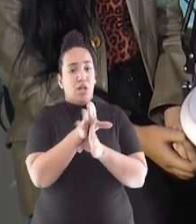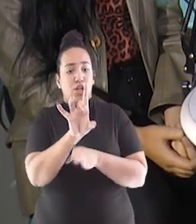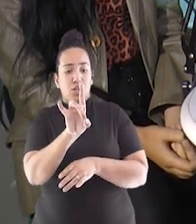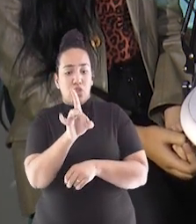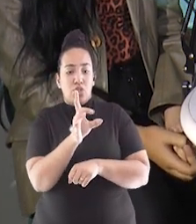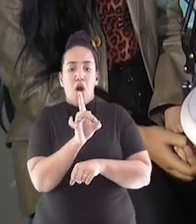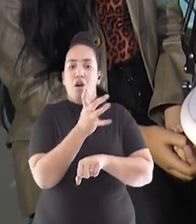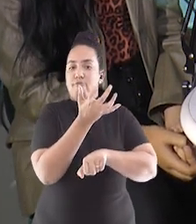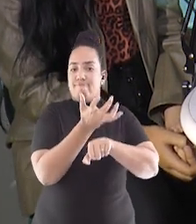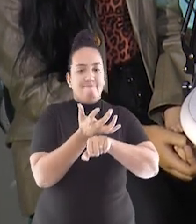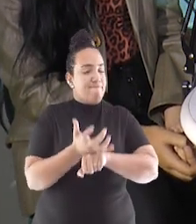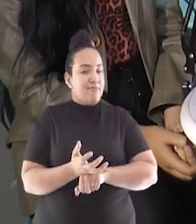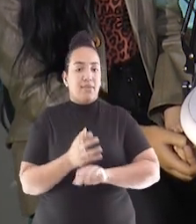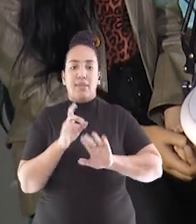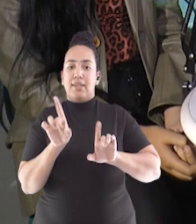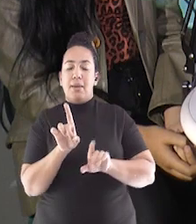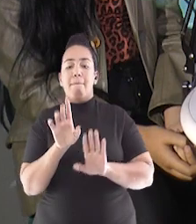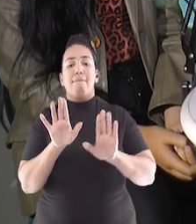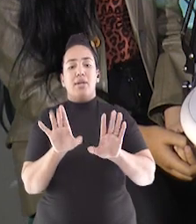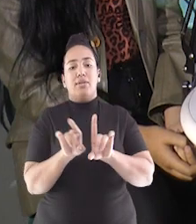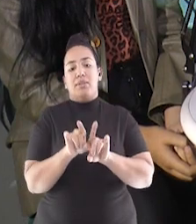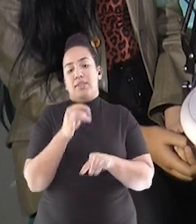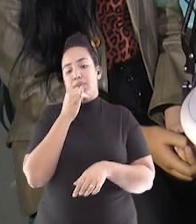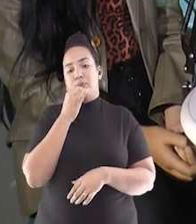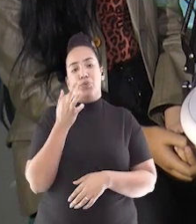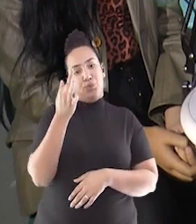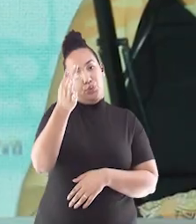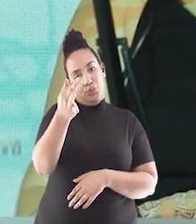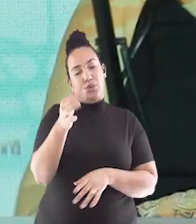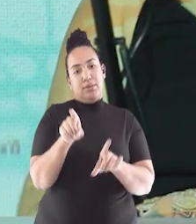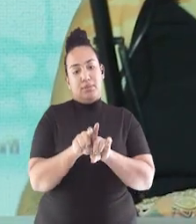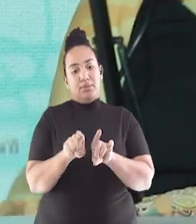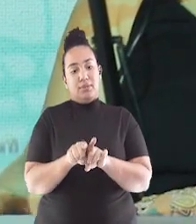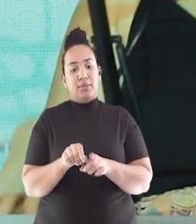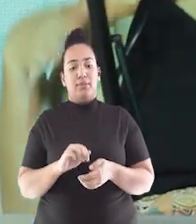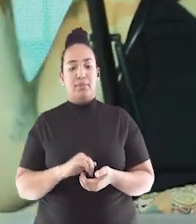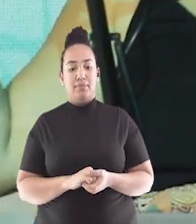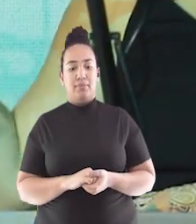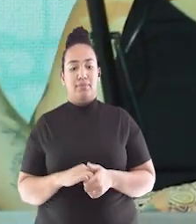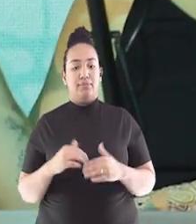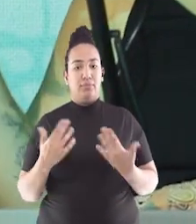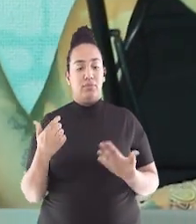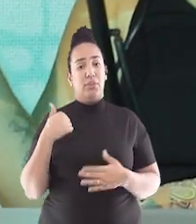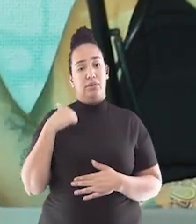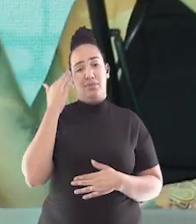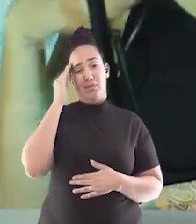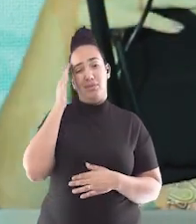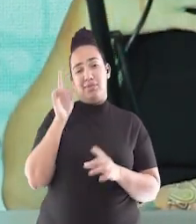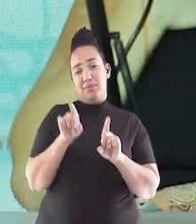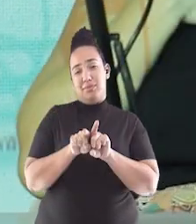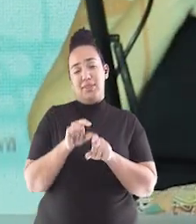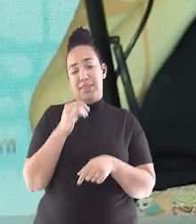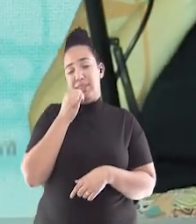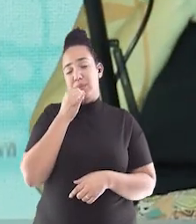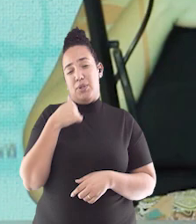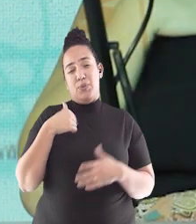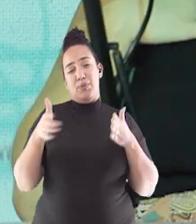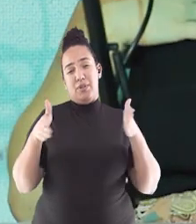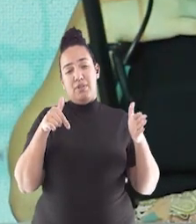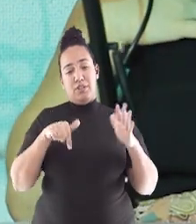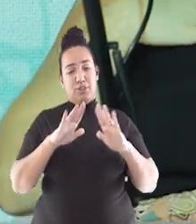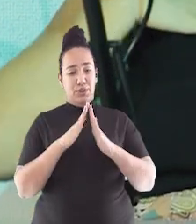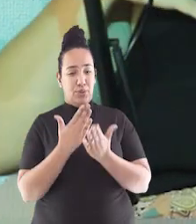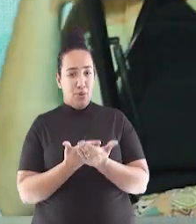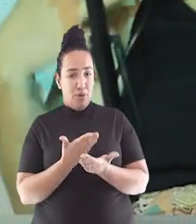só nas matérias, né? Mas se no futuro, de qualquer forma. E assim, eu entendo muito vocês, porque quando eu tava na